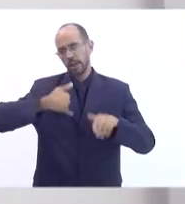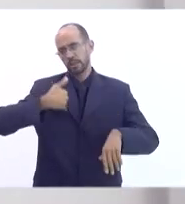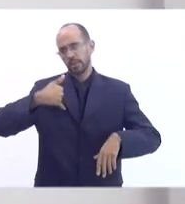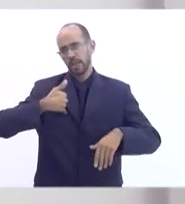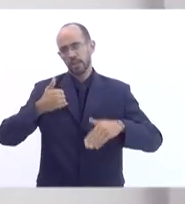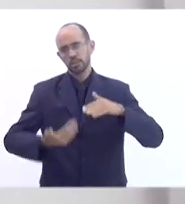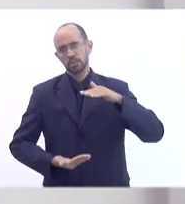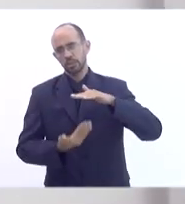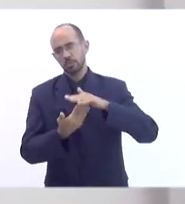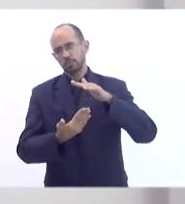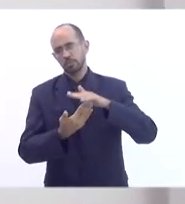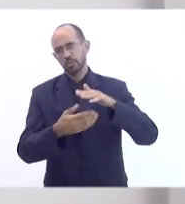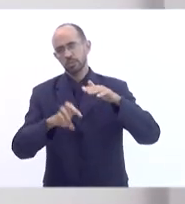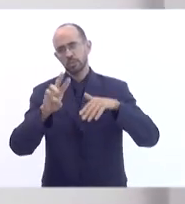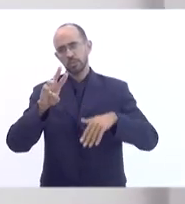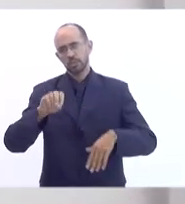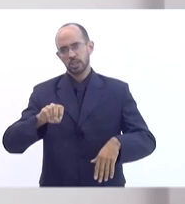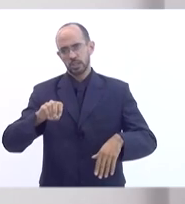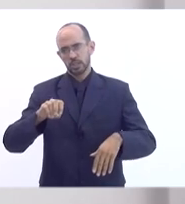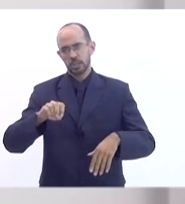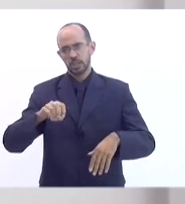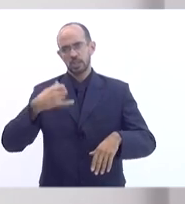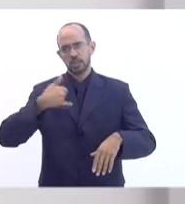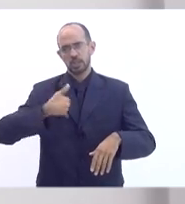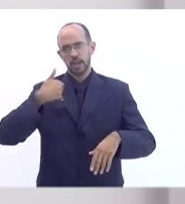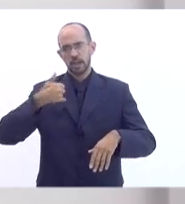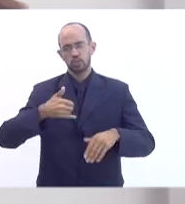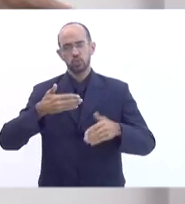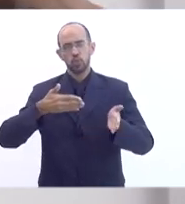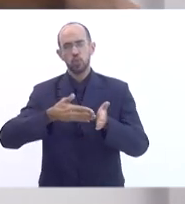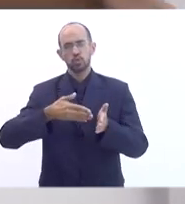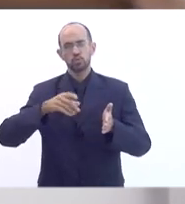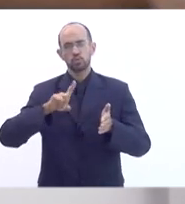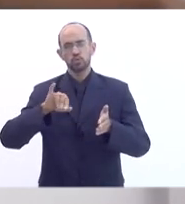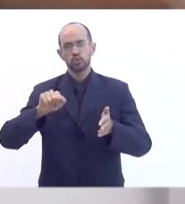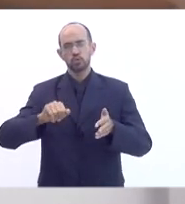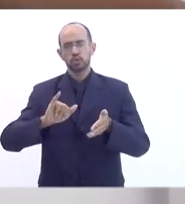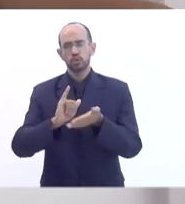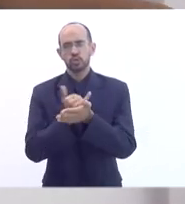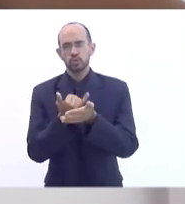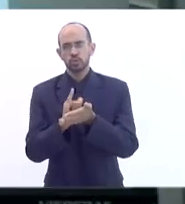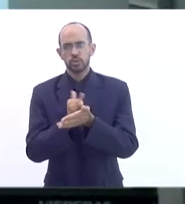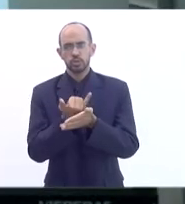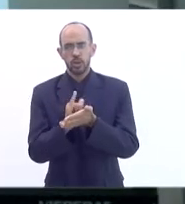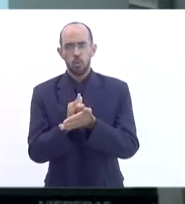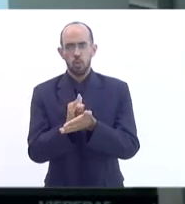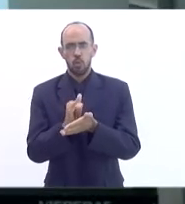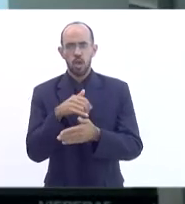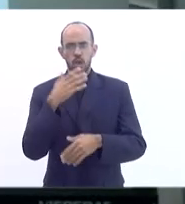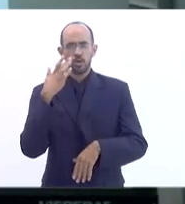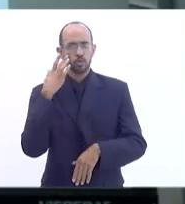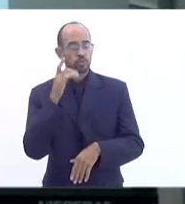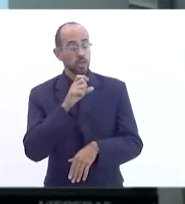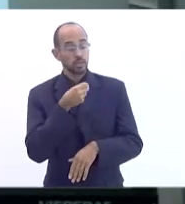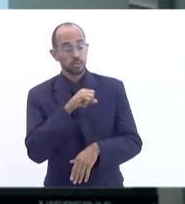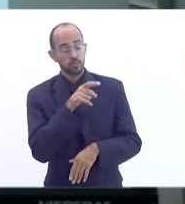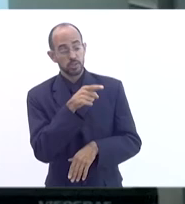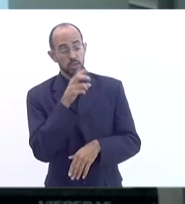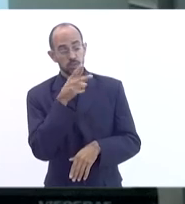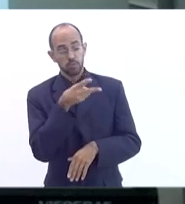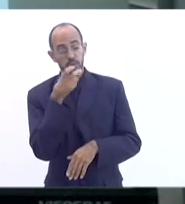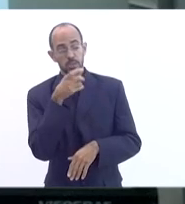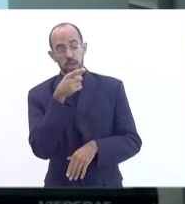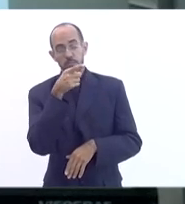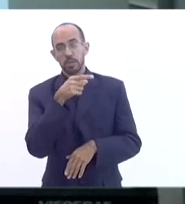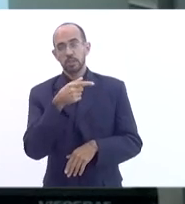idade máxima de 30 anos no último dia de inscrição que eu não sei se dá para enxergar foi no dia sete de